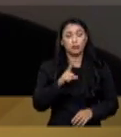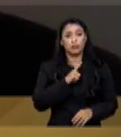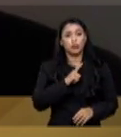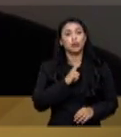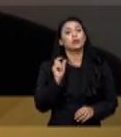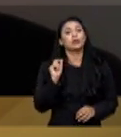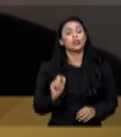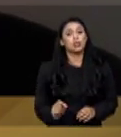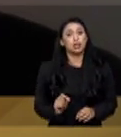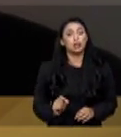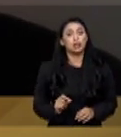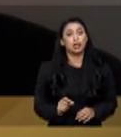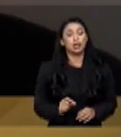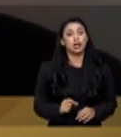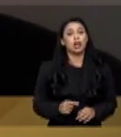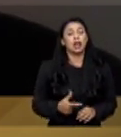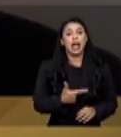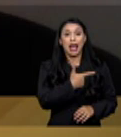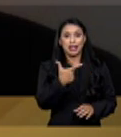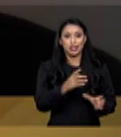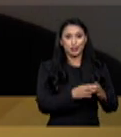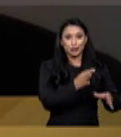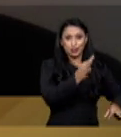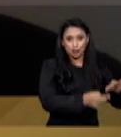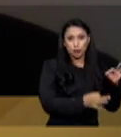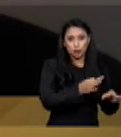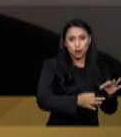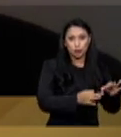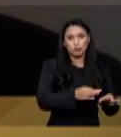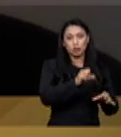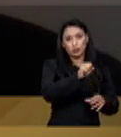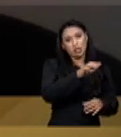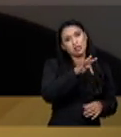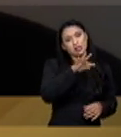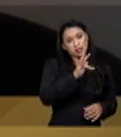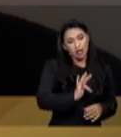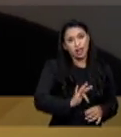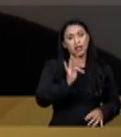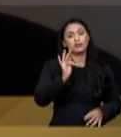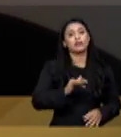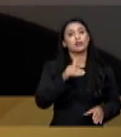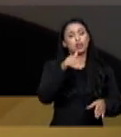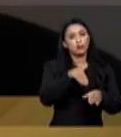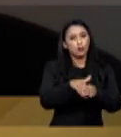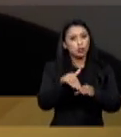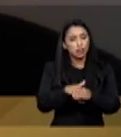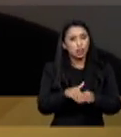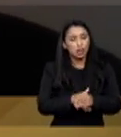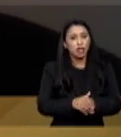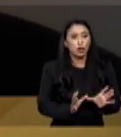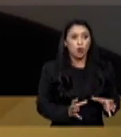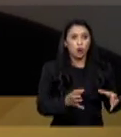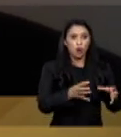ambiência predominante na segunda turma do Supremo Tribunal Federal, órgão colegiado no qual tinha assento